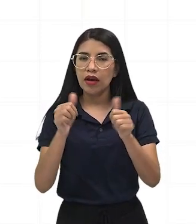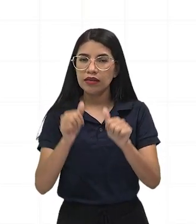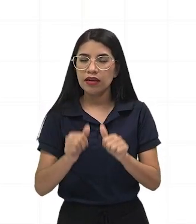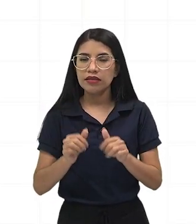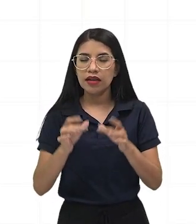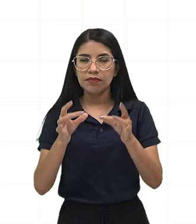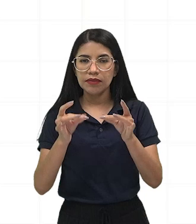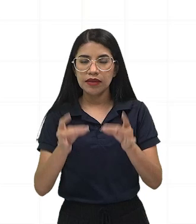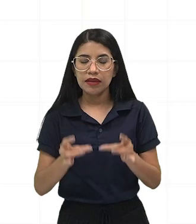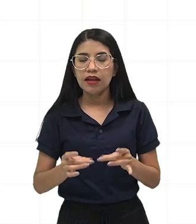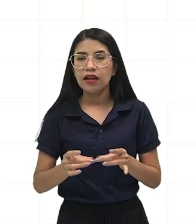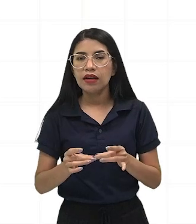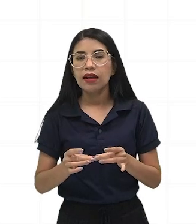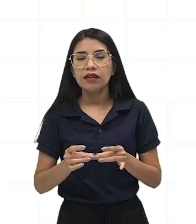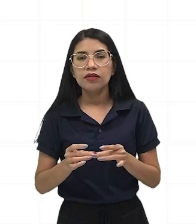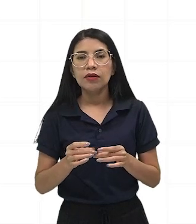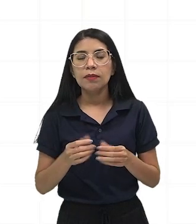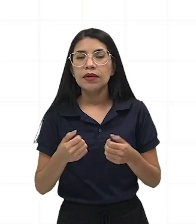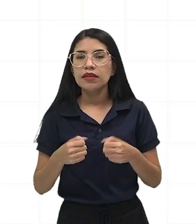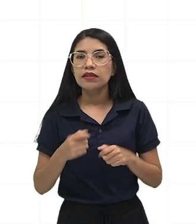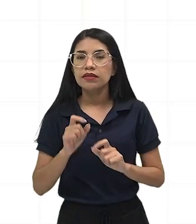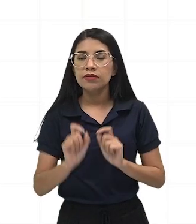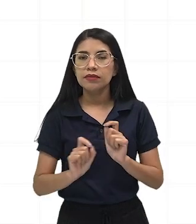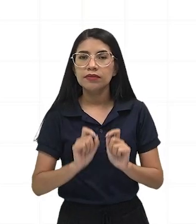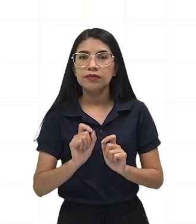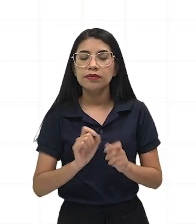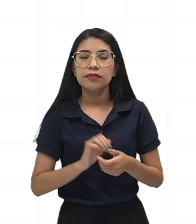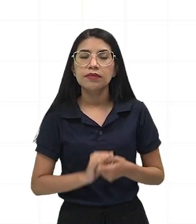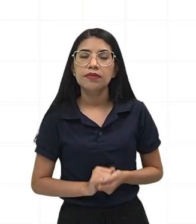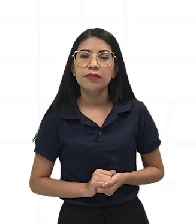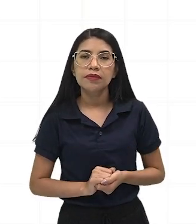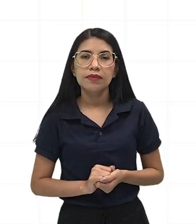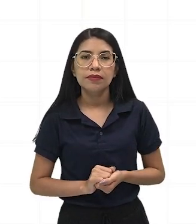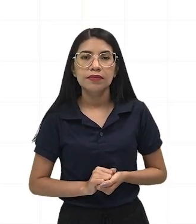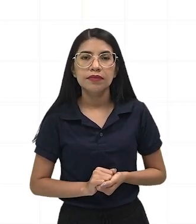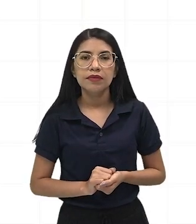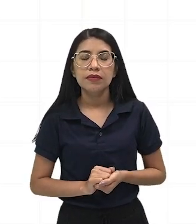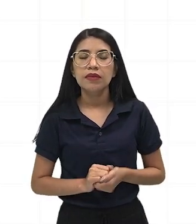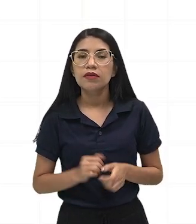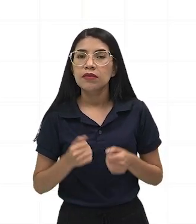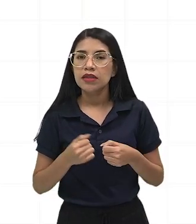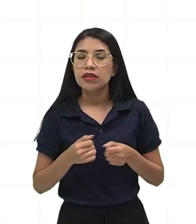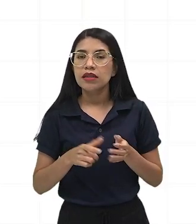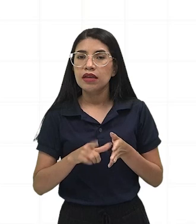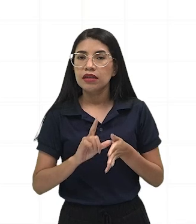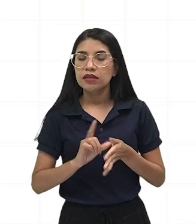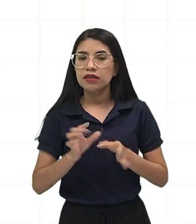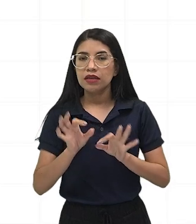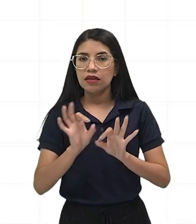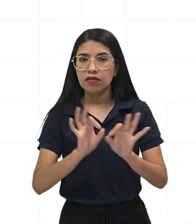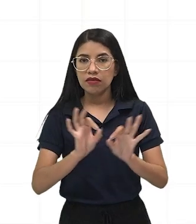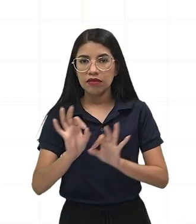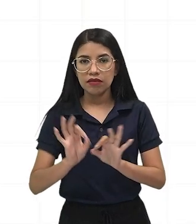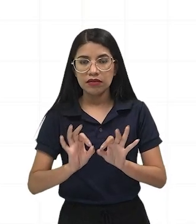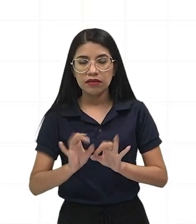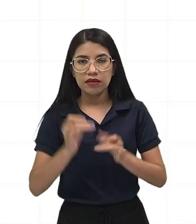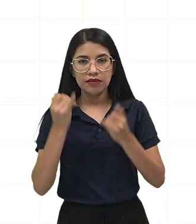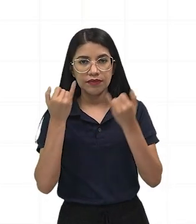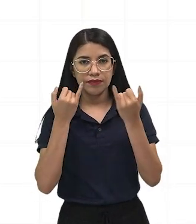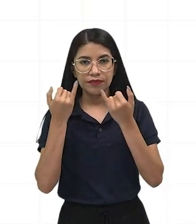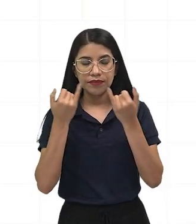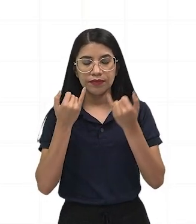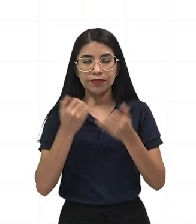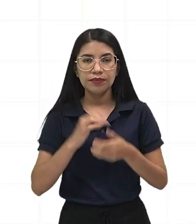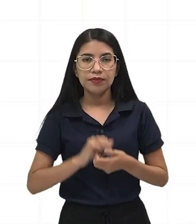a este tratamento, certo? É melhor que você organize, comece a organizar.